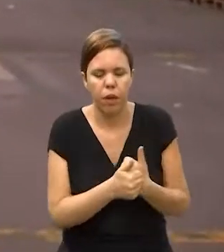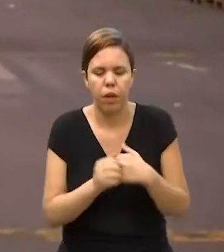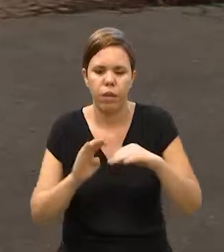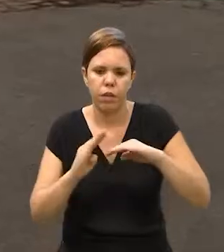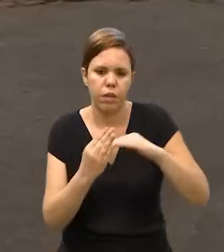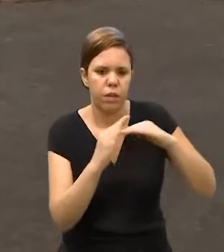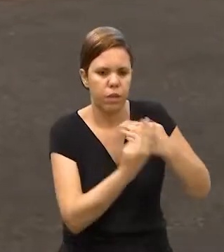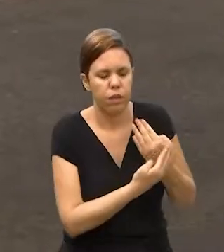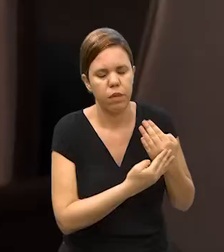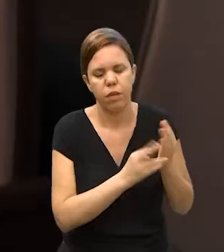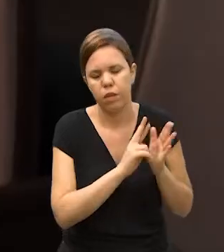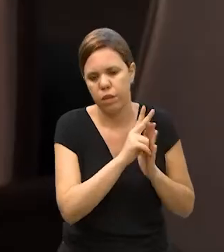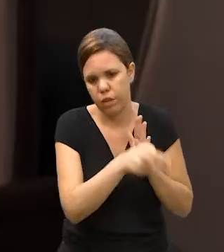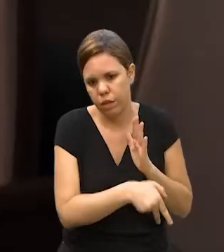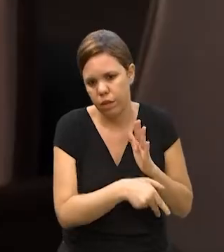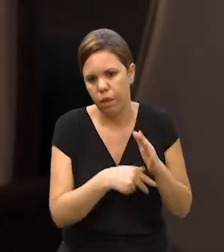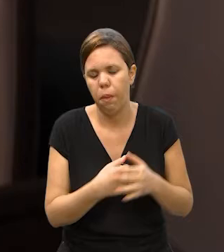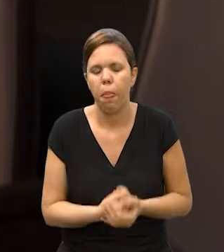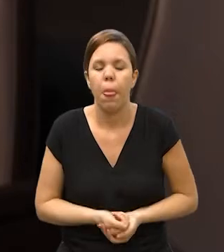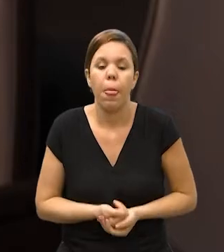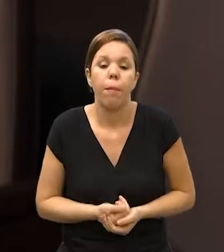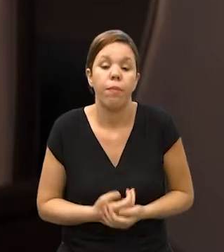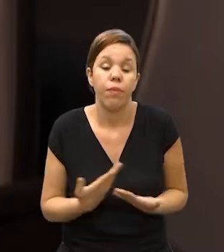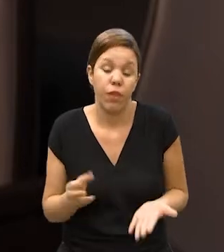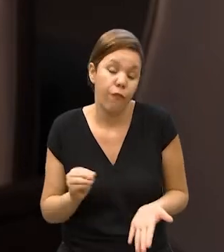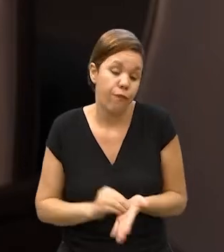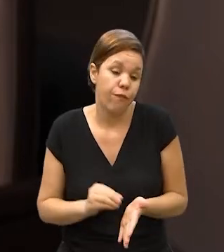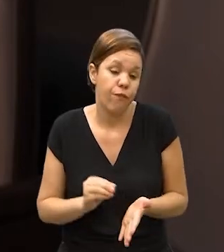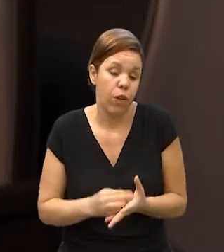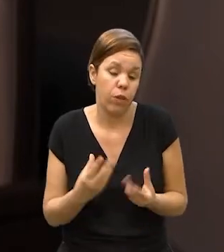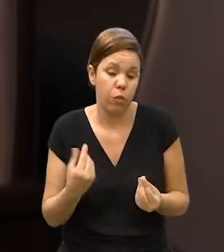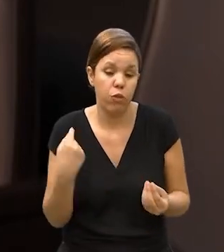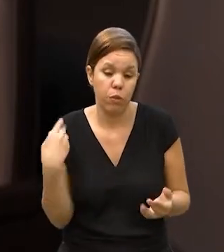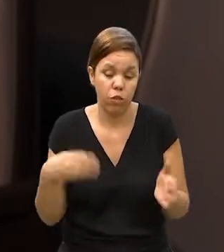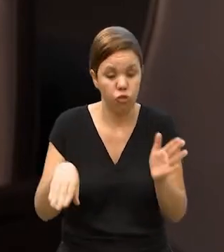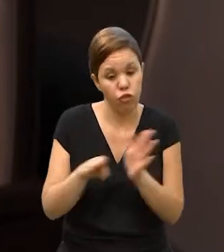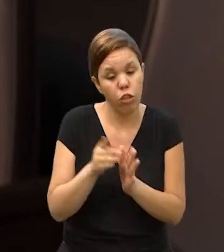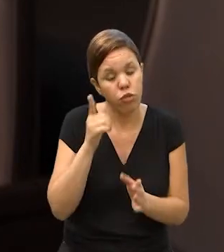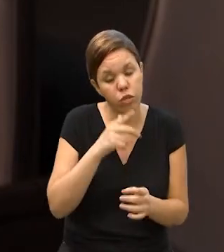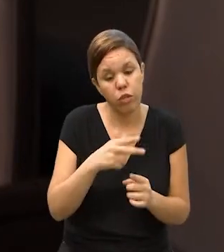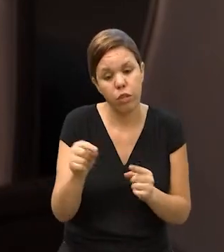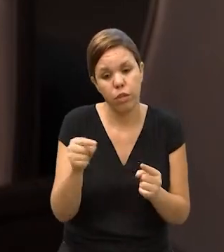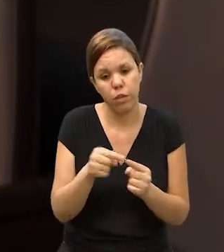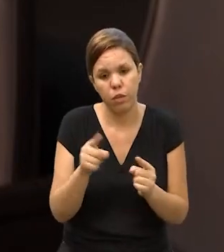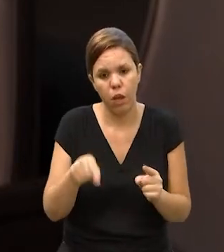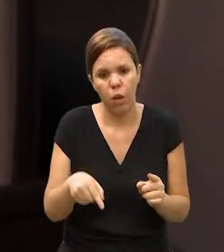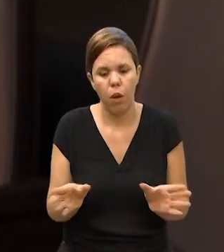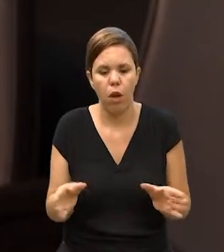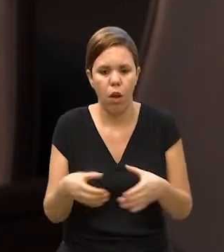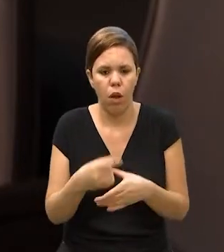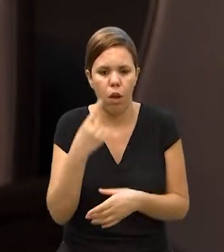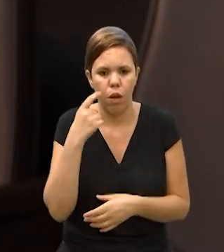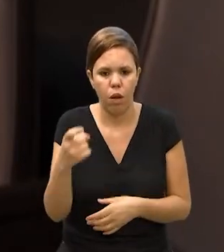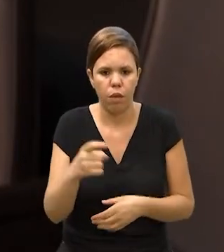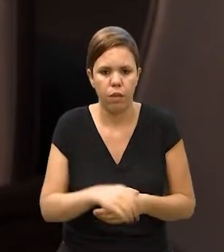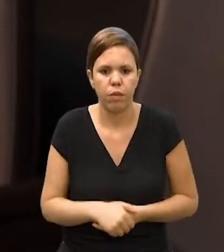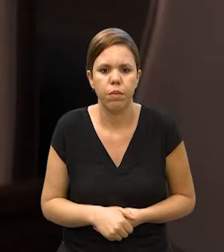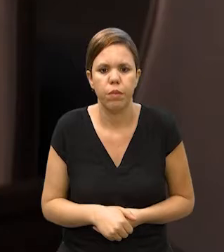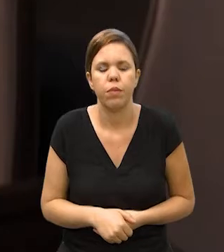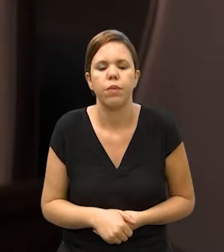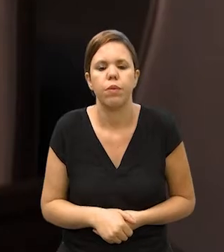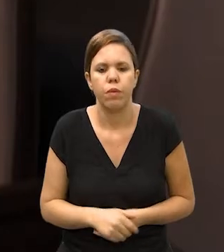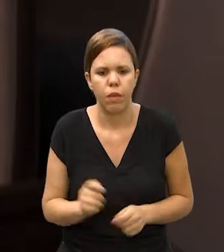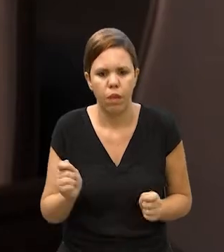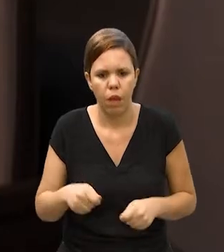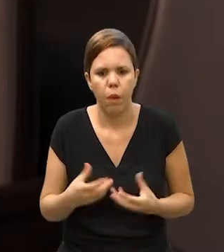Belo, Jardim Aeroporto. Então falta muito para a gente chegar lá, mas é uma comissão muito interessante e